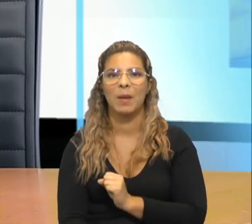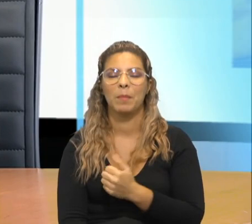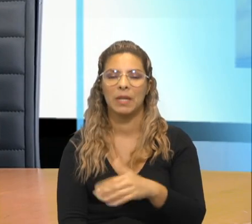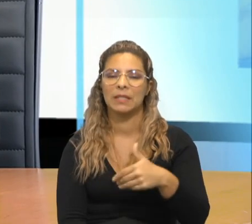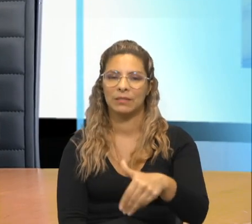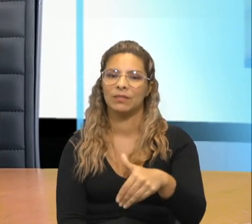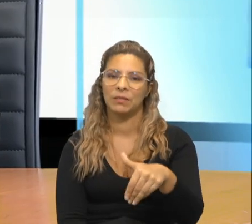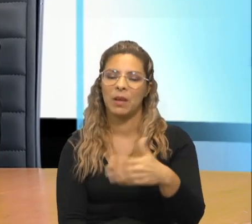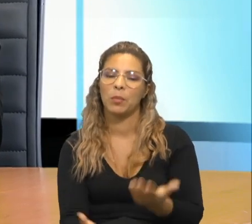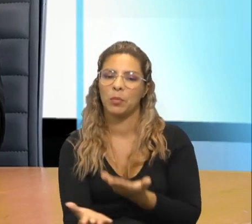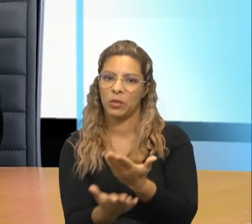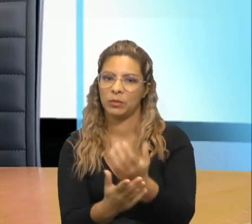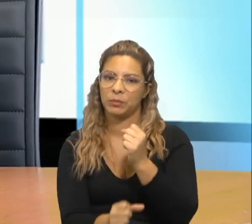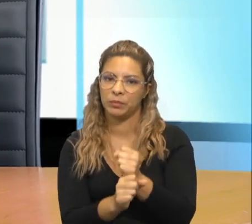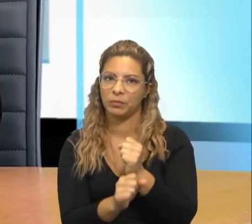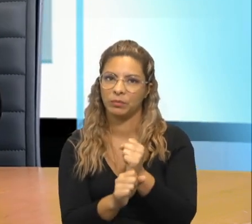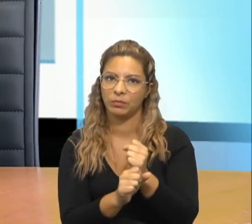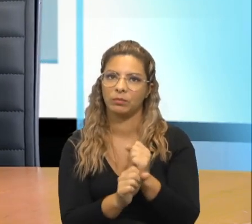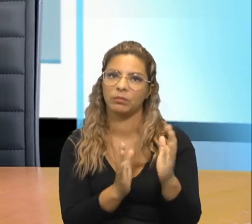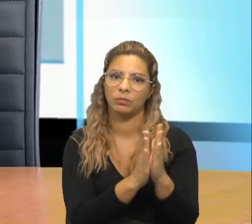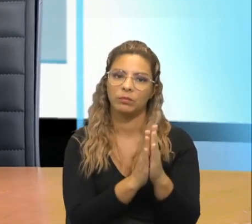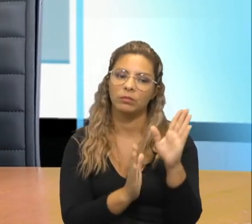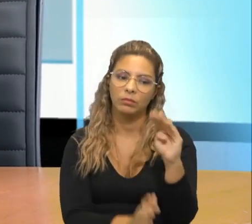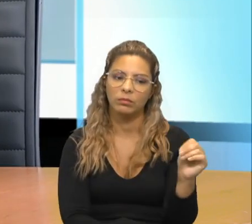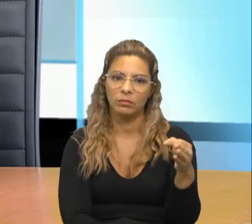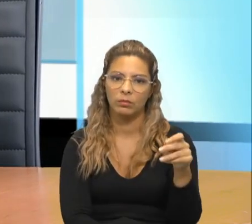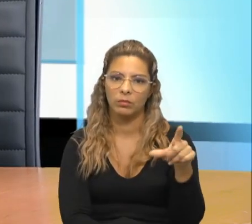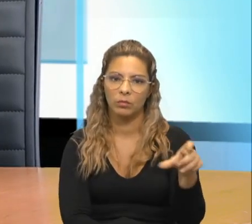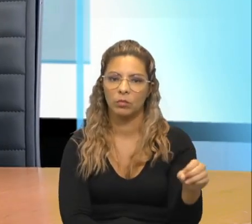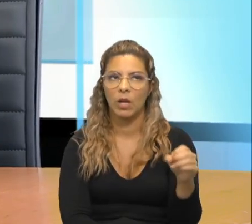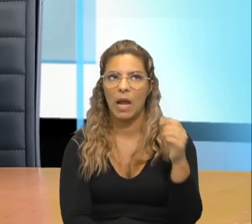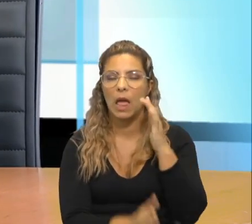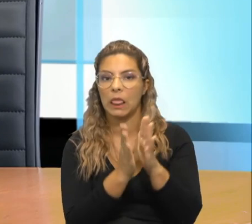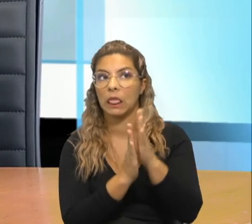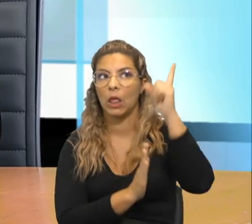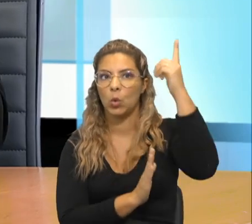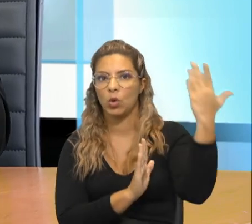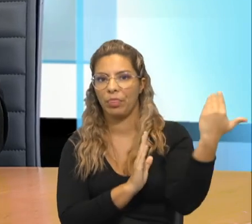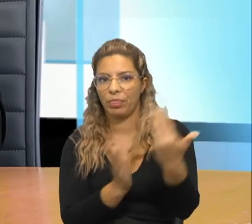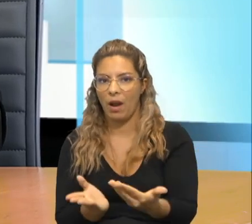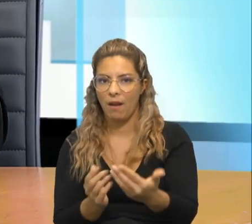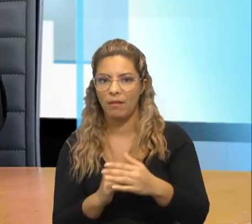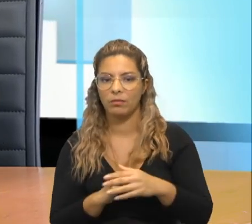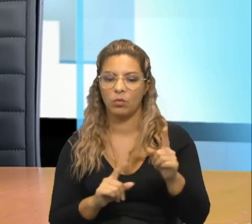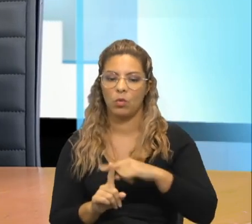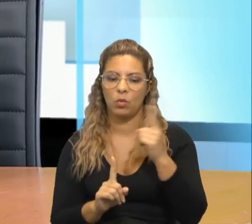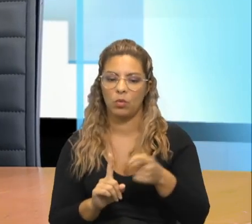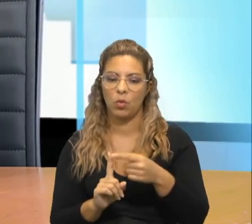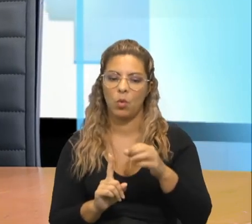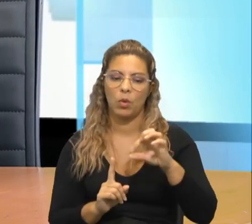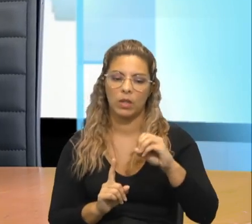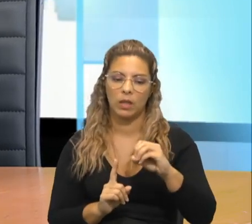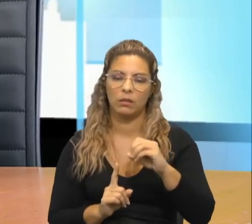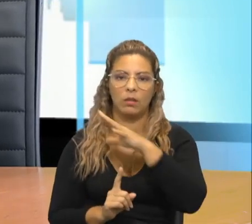uma proposta de trabalho na Igreja de São Paulo. E eu vejo aí como um dom de Deus. Em outubro, 80 anos, uma